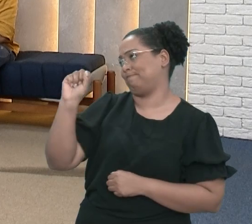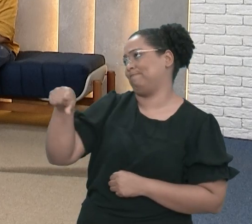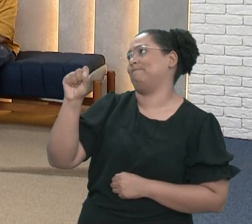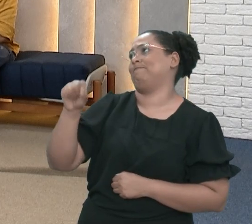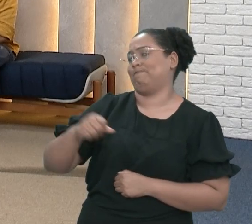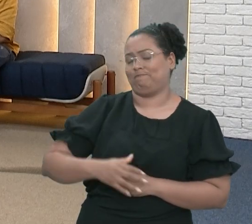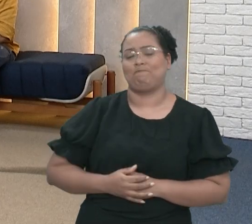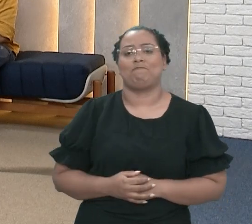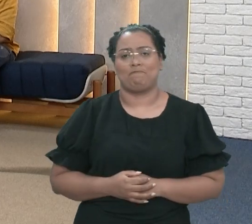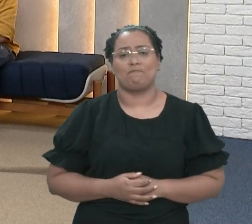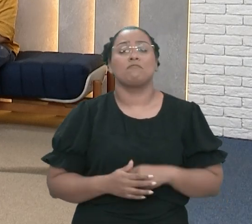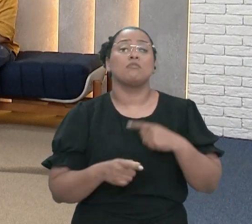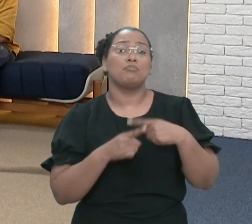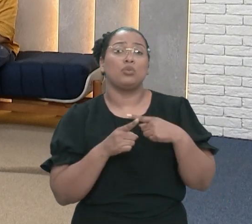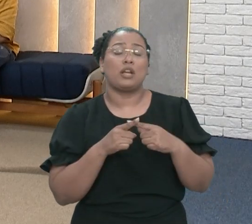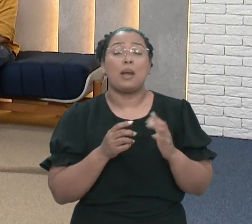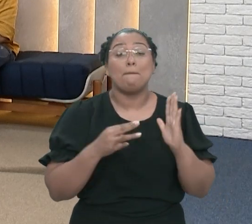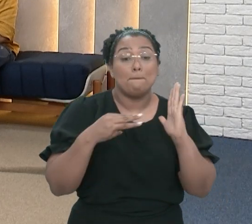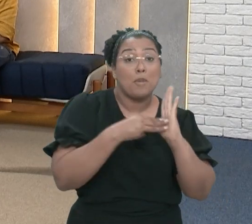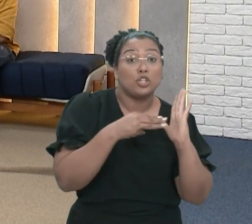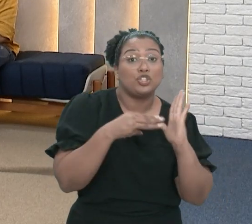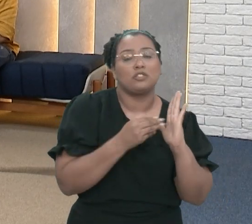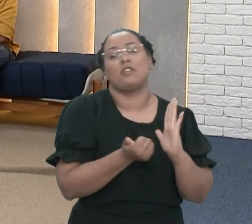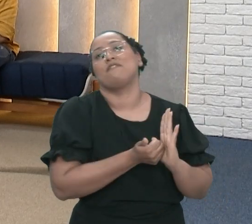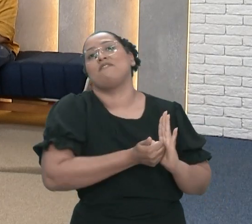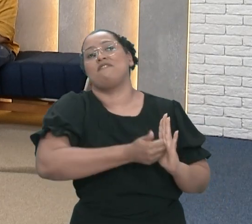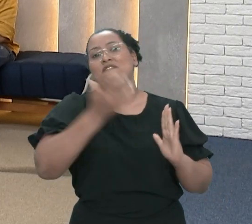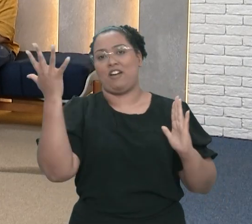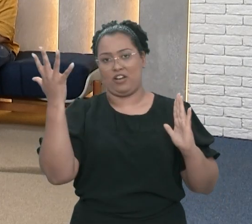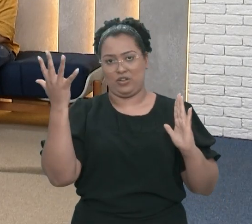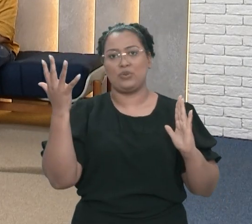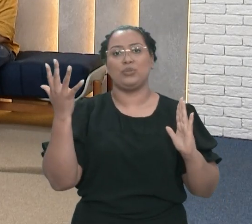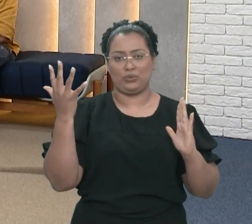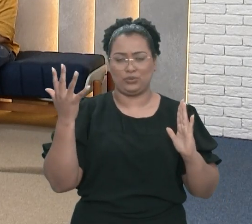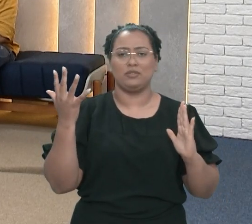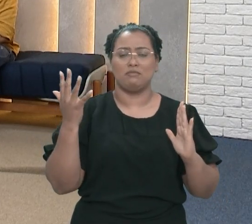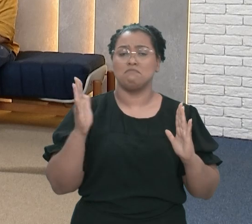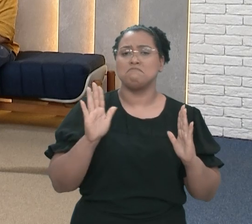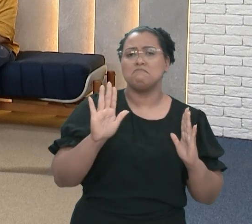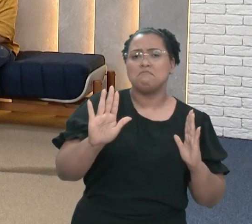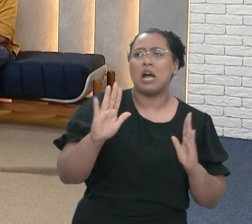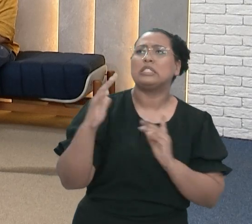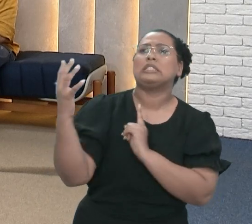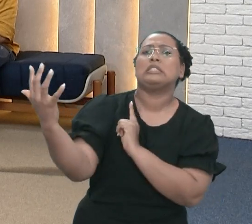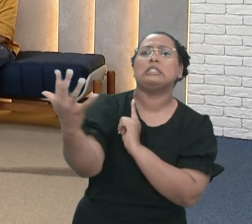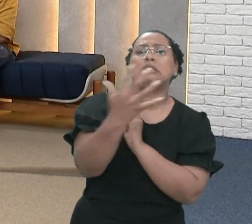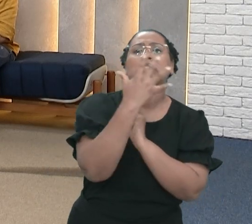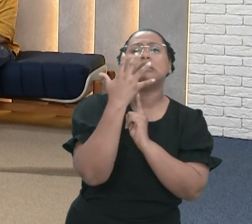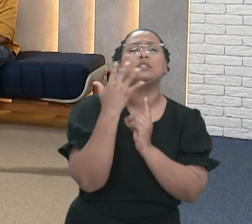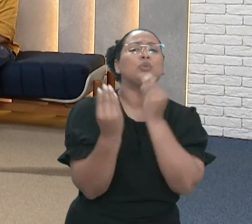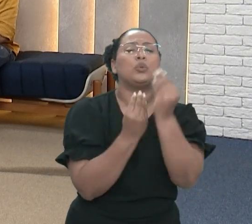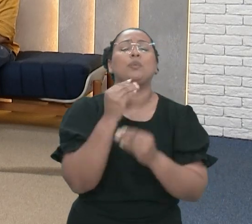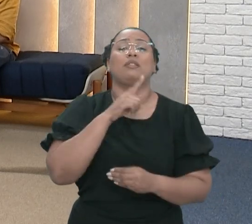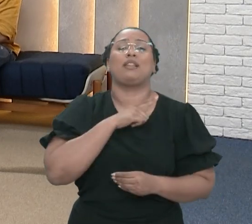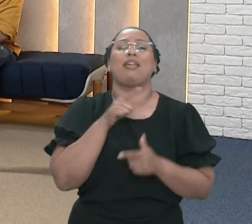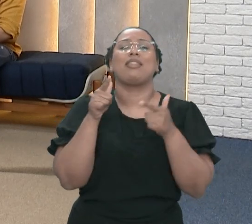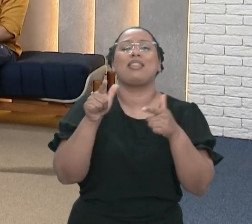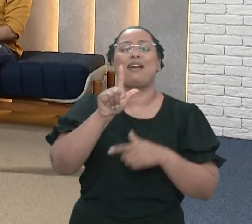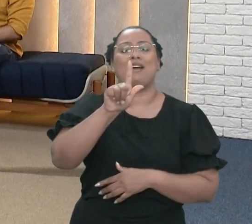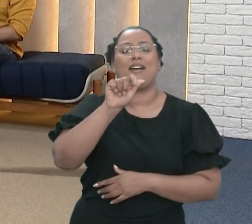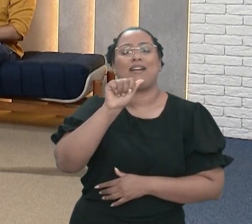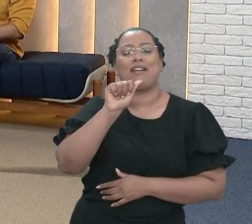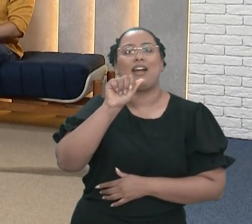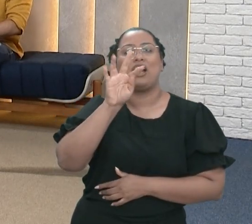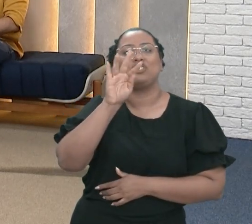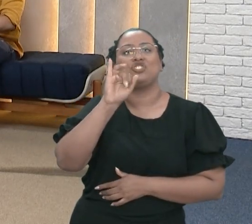ela pode ter diversas causas e ela pode ter também vários fatores que nós conhecemos como gatilhos, o gatilho para a